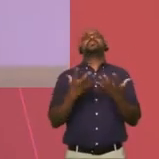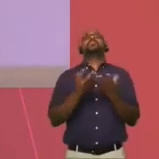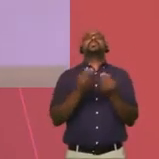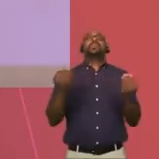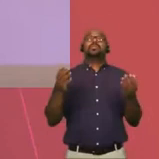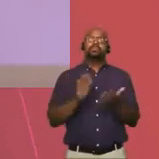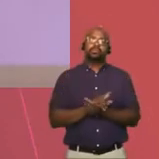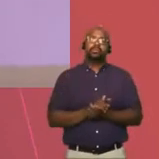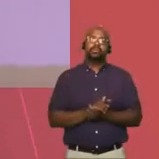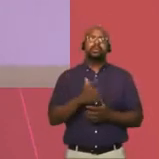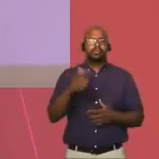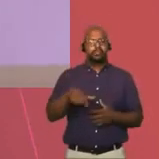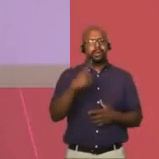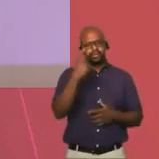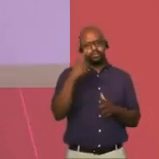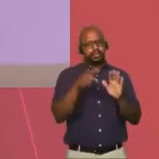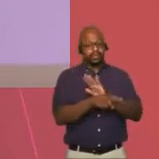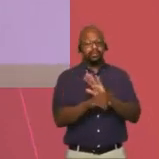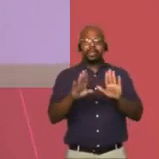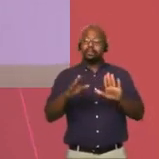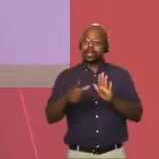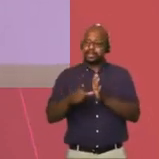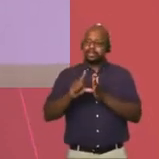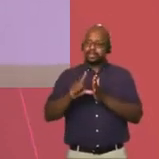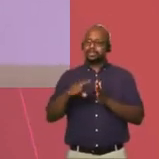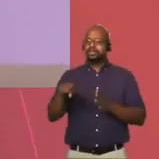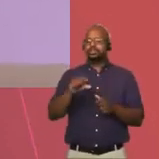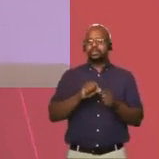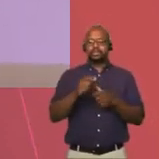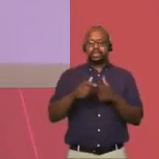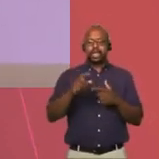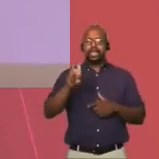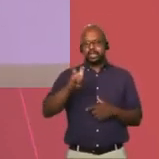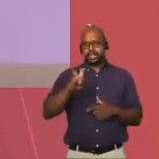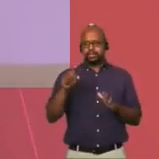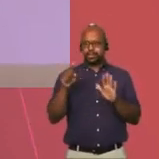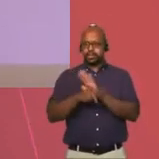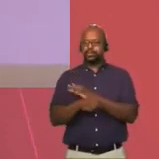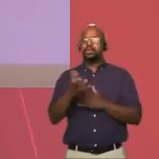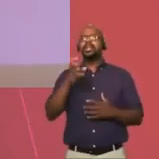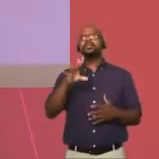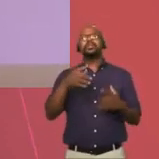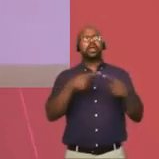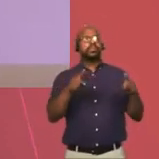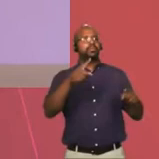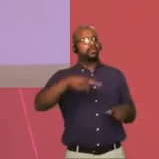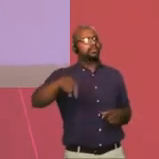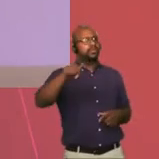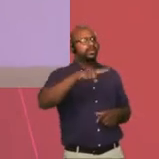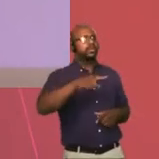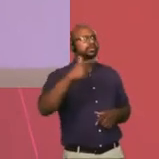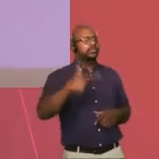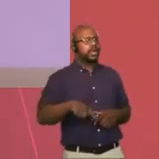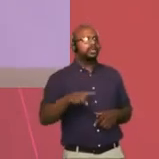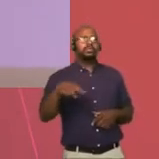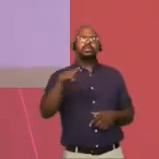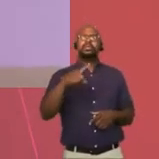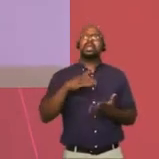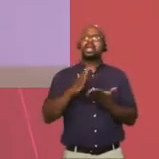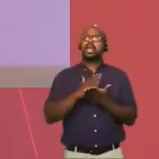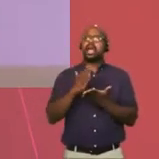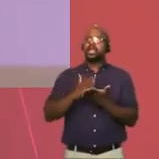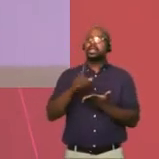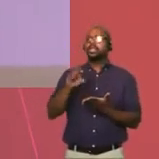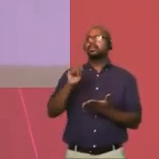Então eu tenho mais uma pergunta aqui mas antes de fazer a quinta pergunta eu queria abrir para vocês mais uma vez eles tem os